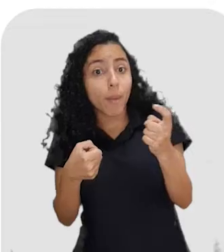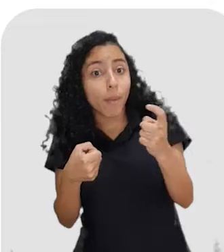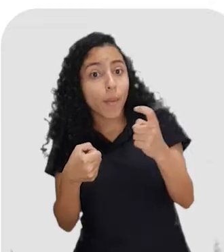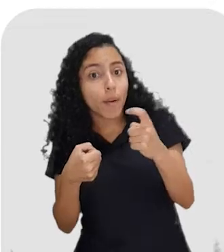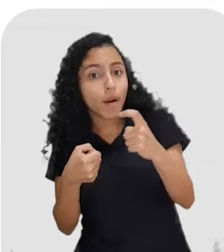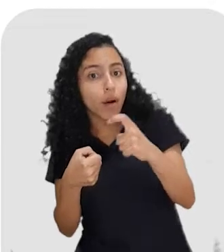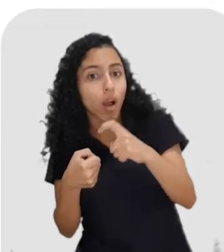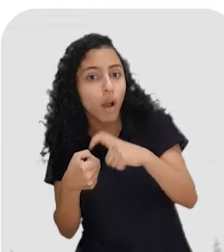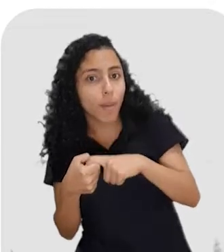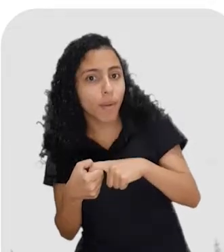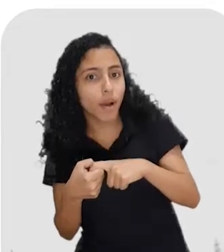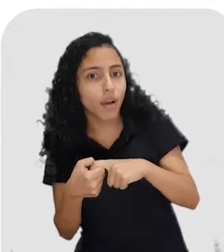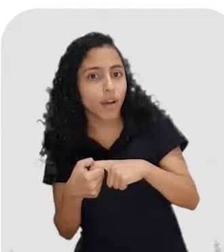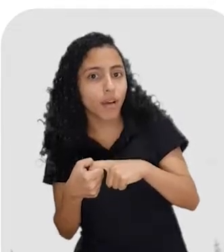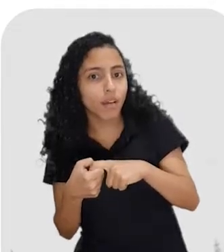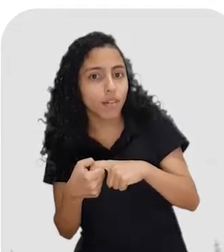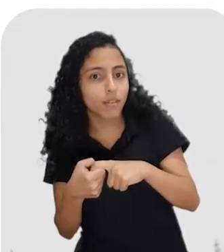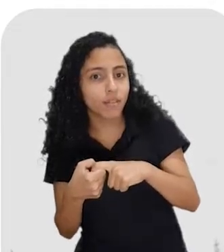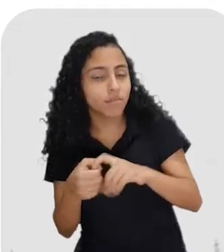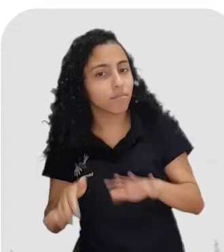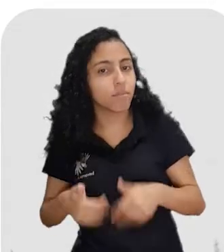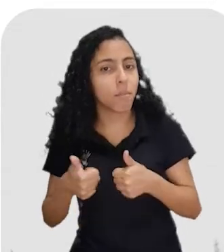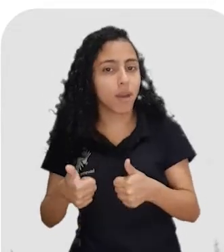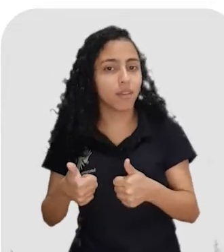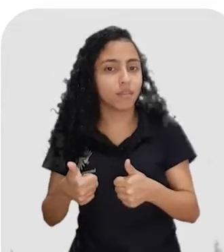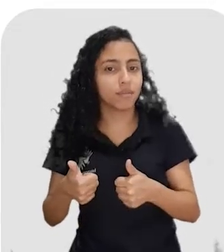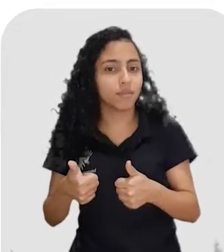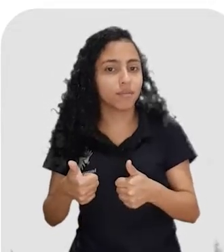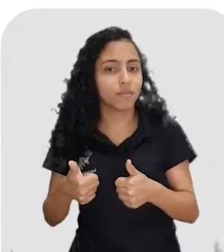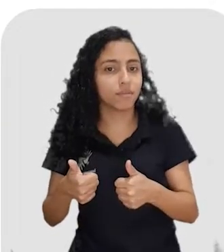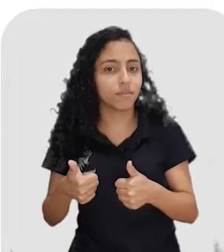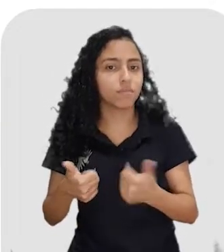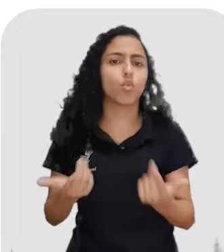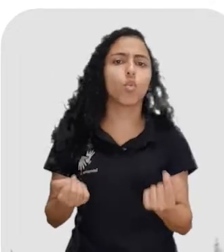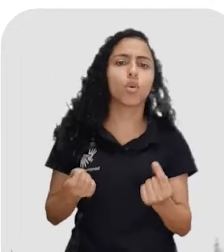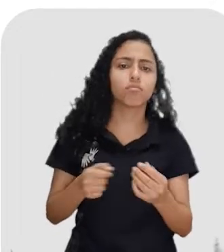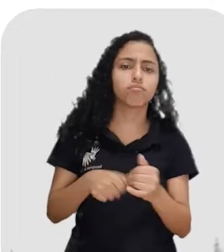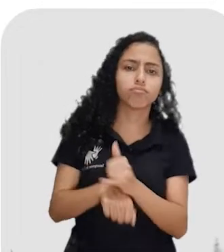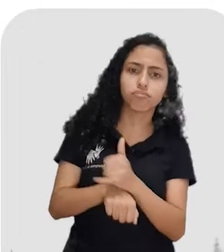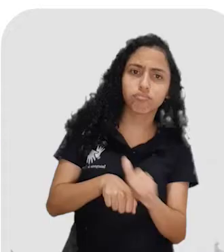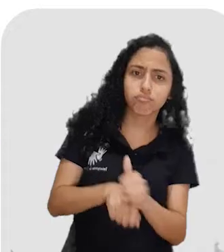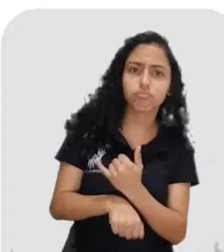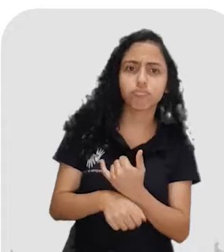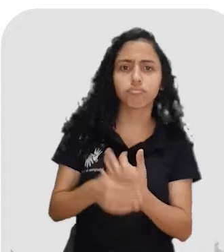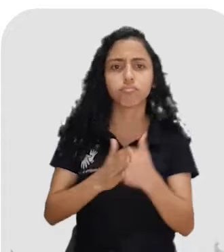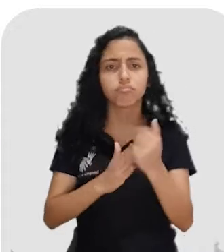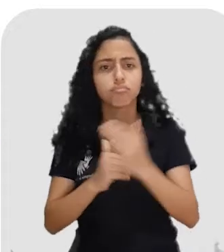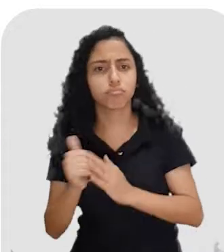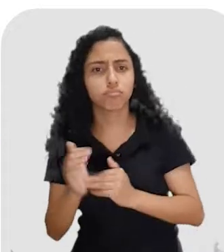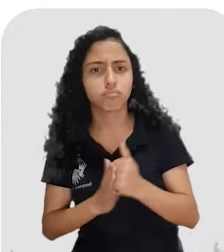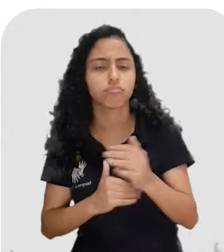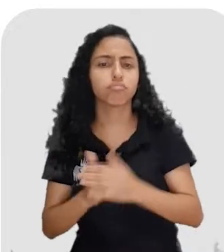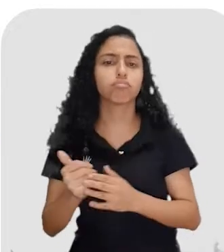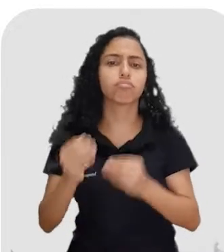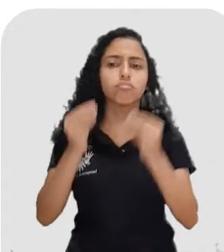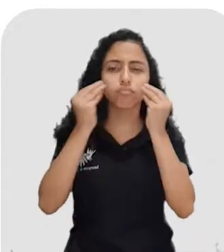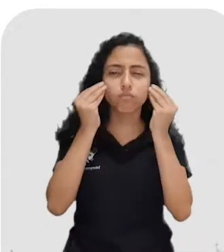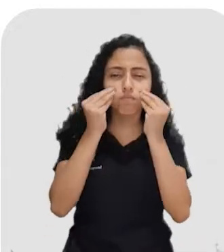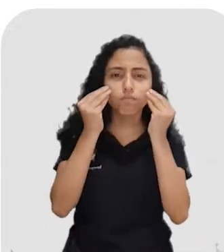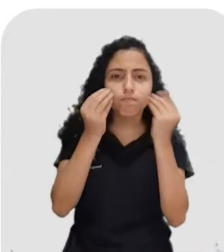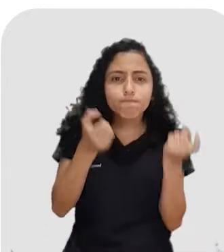esse ecossistema na trajetória indicada no gráfico como a trajetória da restauração. Então, vamos à mão de técnicas, né,